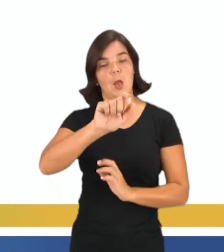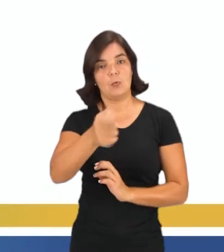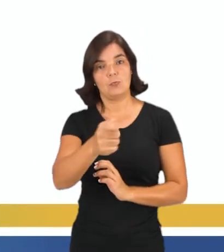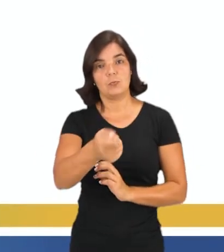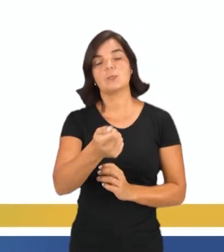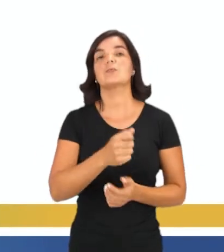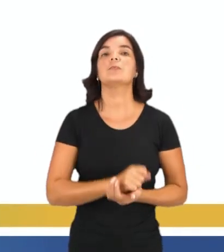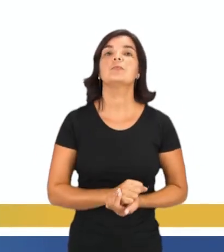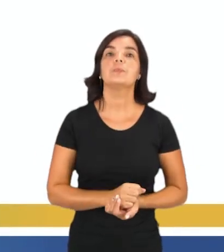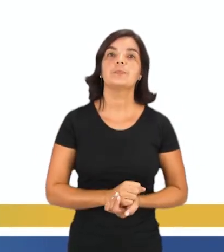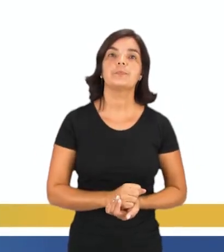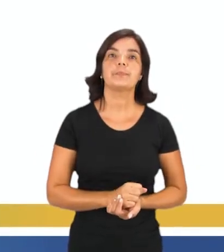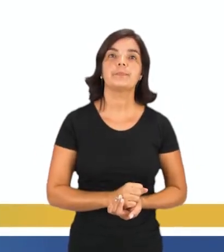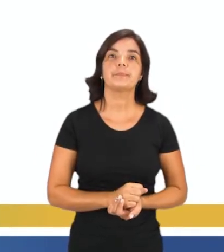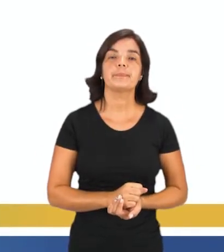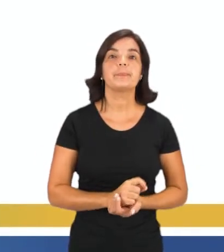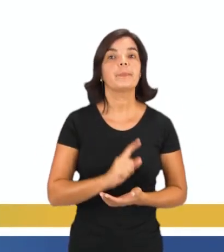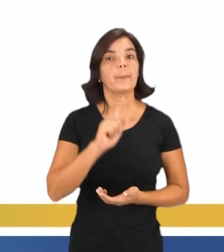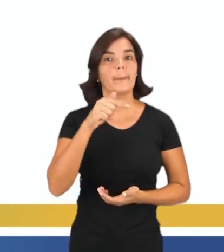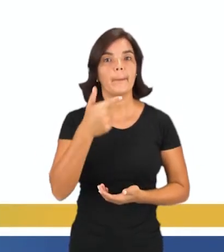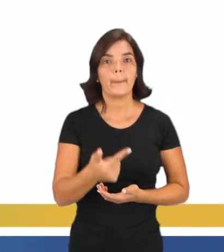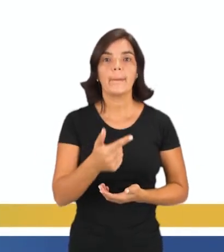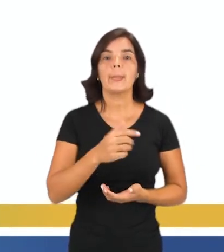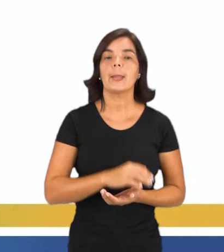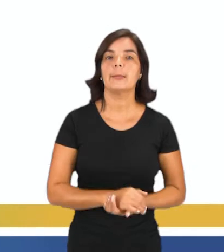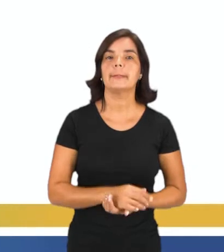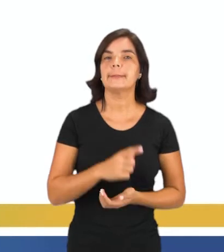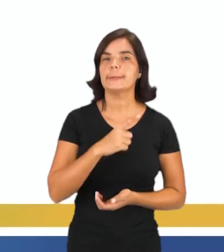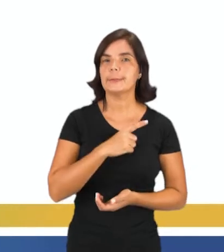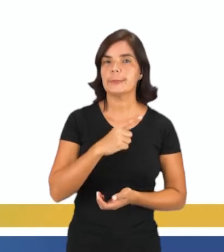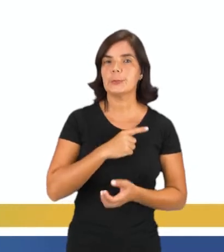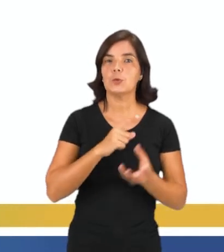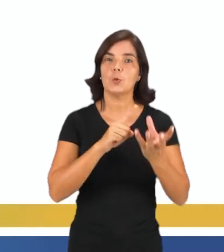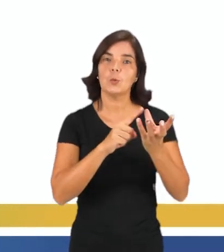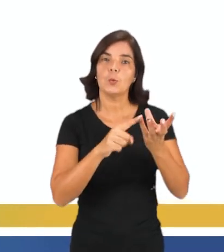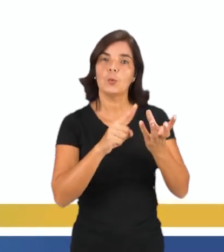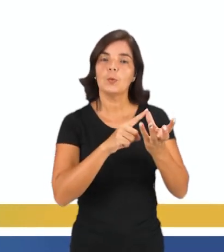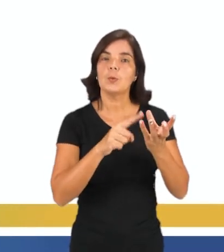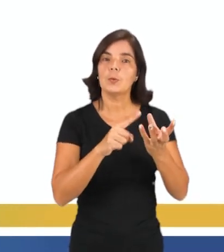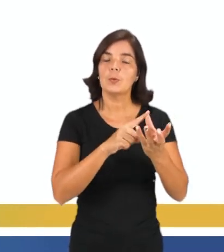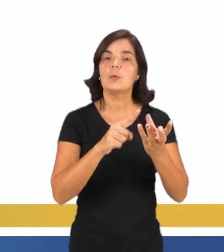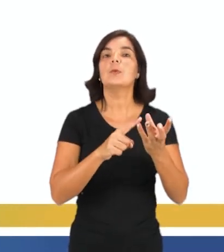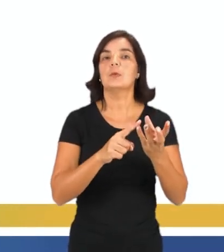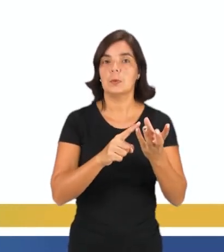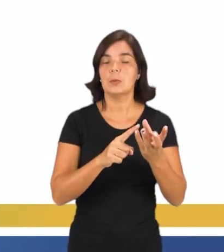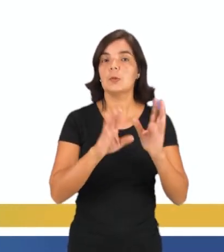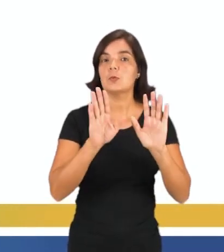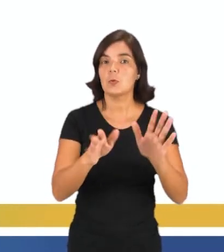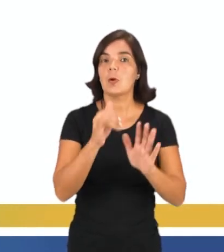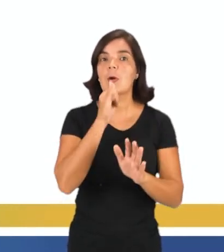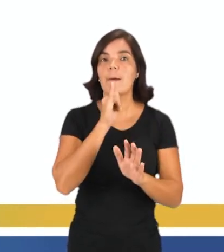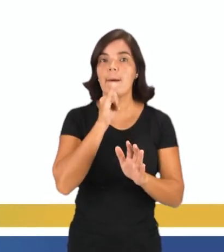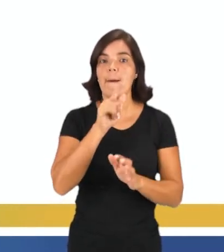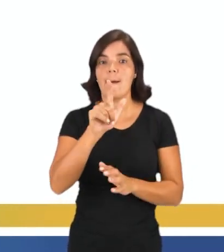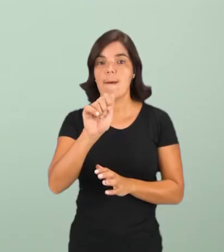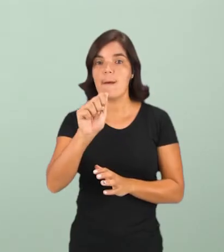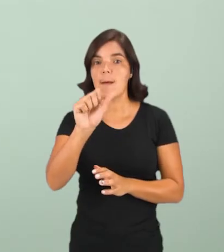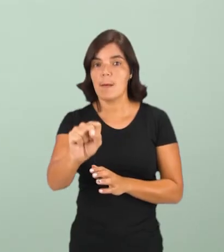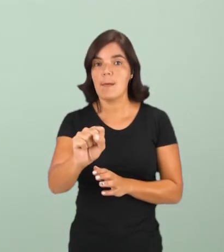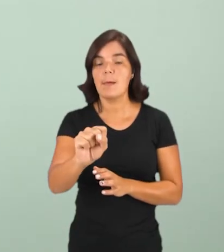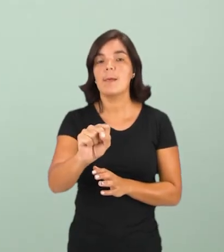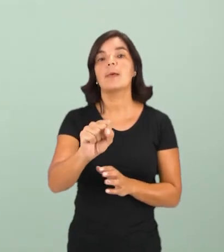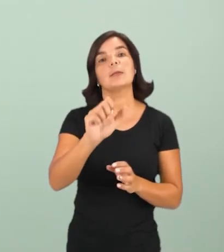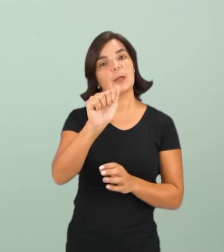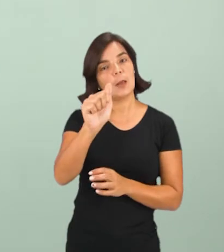llaves. Outra situação, quando eu tenho um artigo, que neste caso deste exemplo é las, que seria o